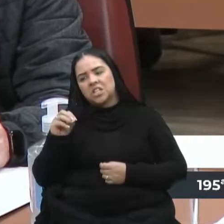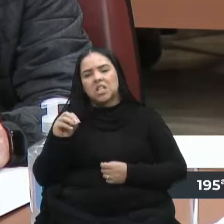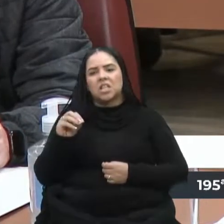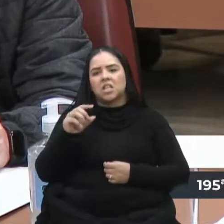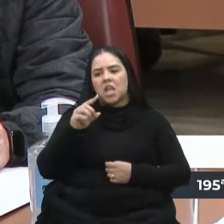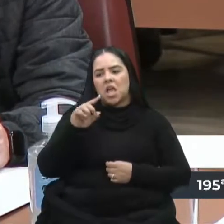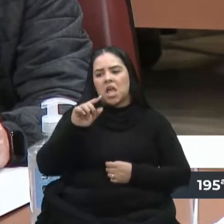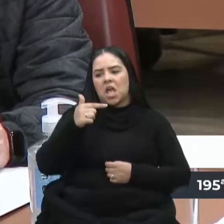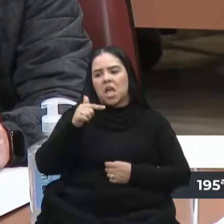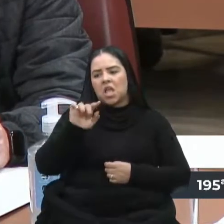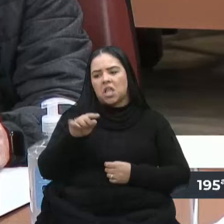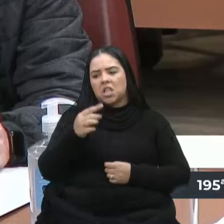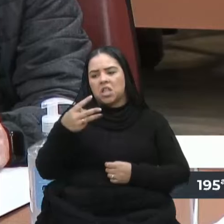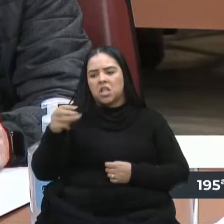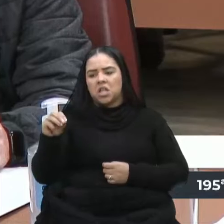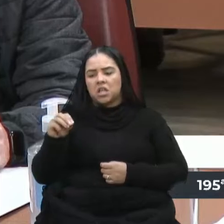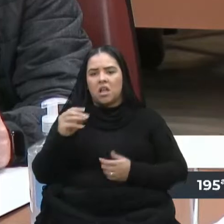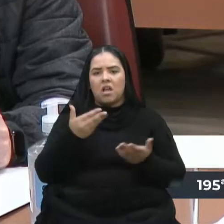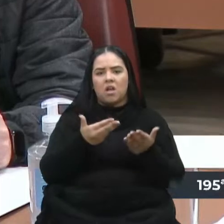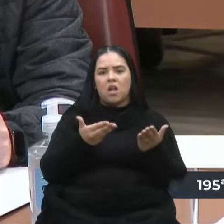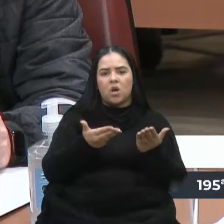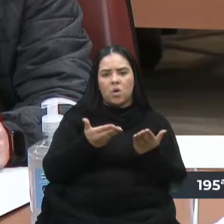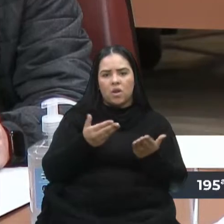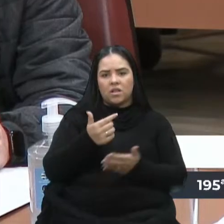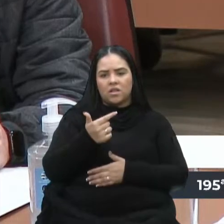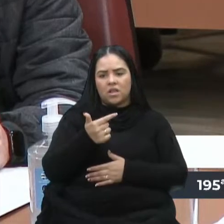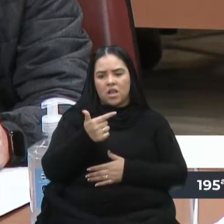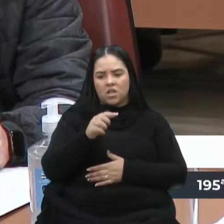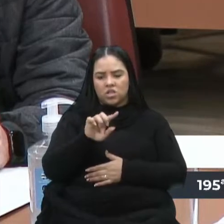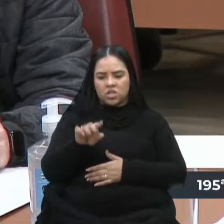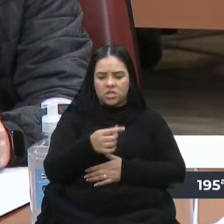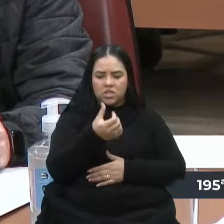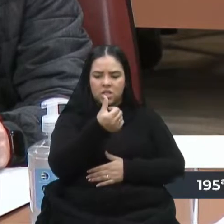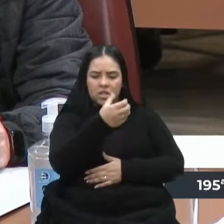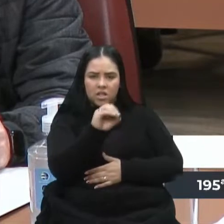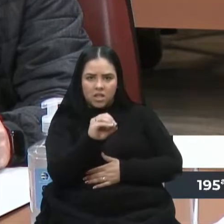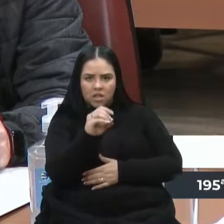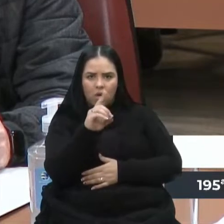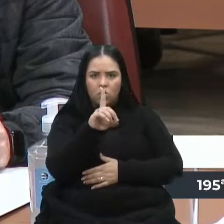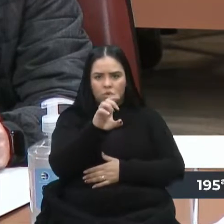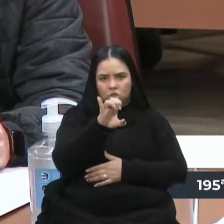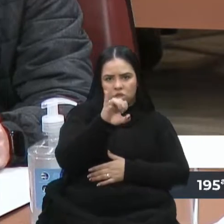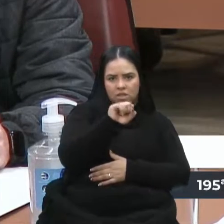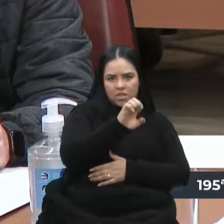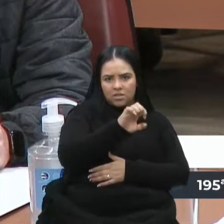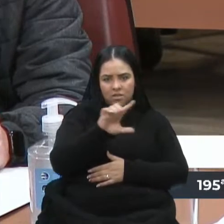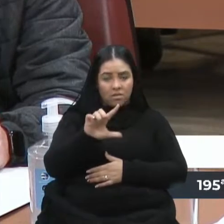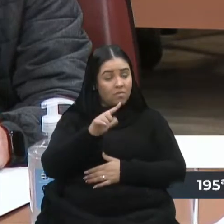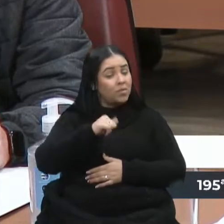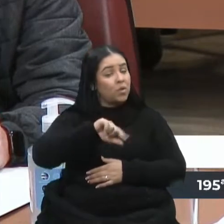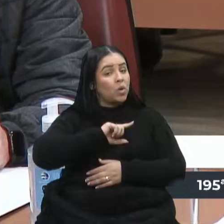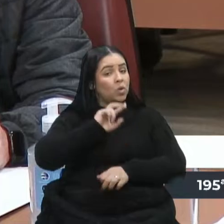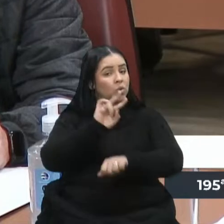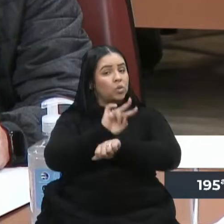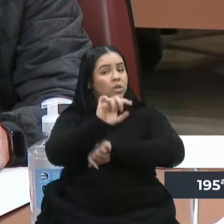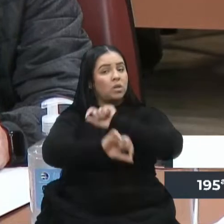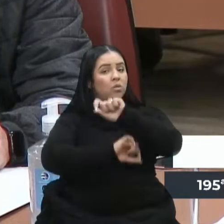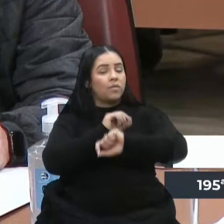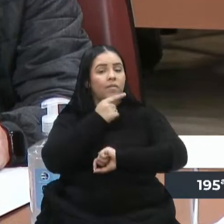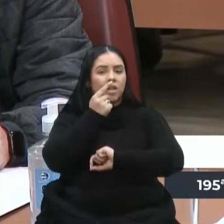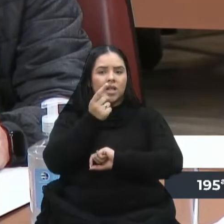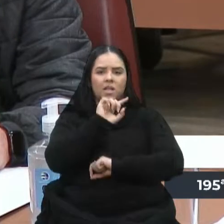O diesel continua 7,60. Então nós temos que cuidar aqui quando a gente faz algum discurso na questão de